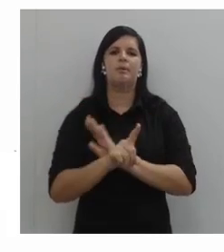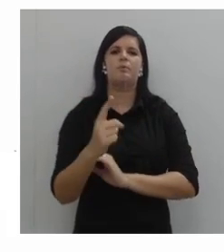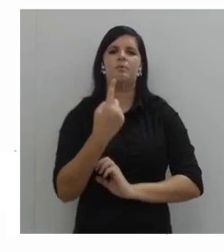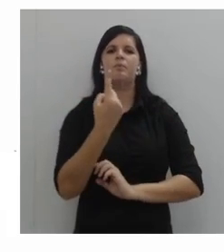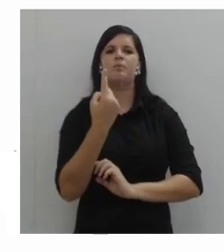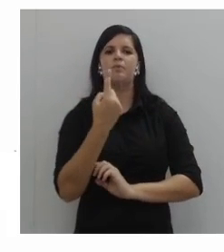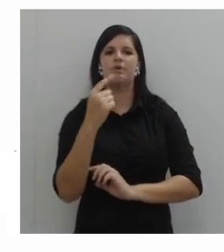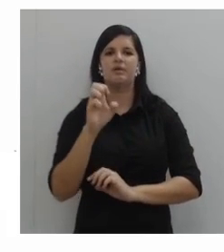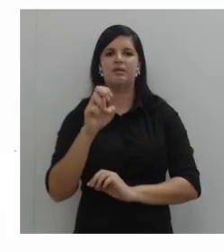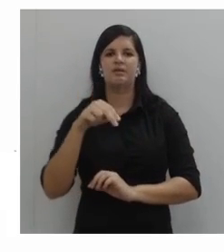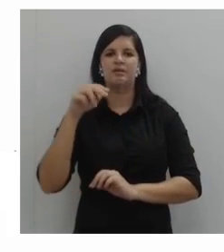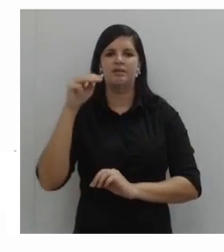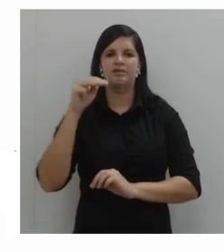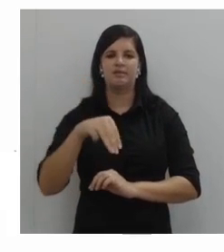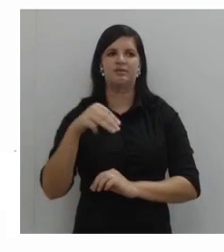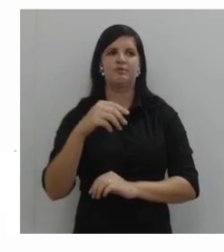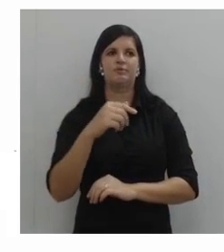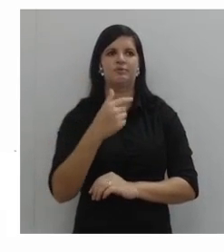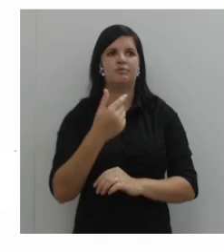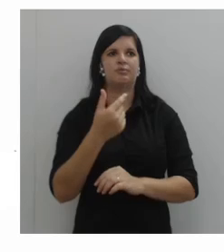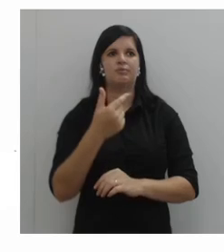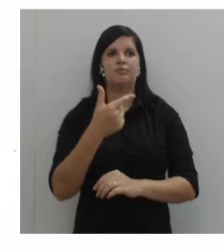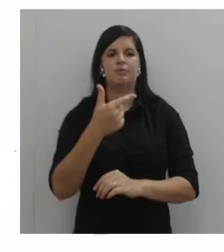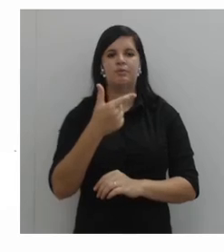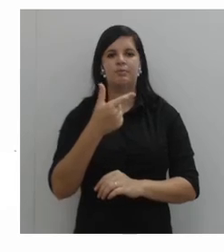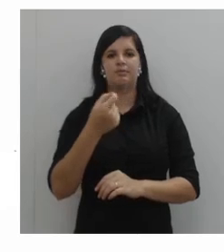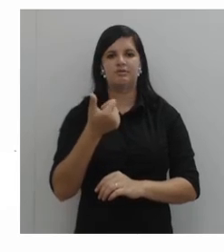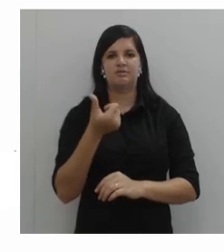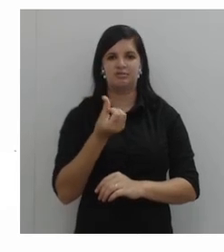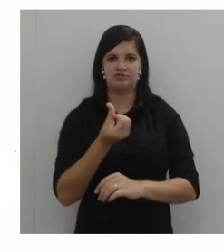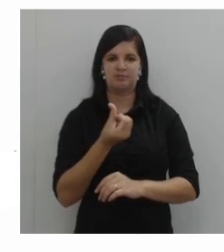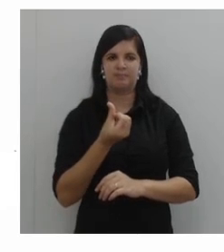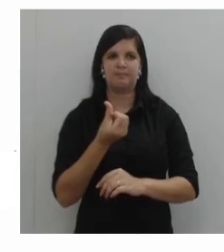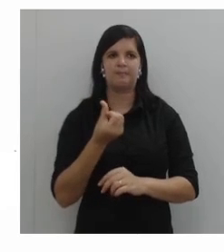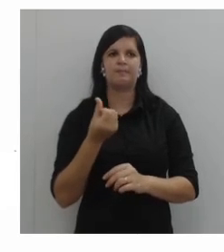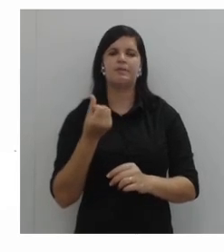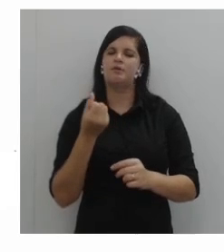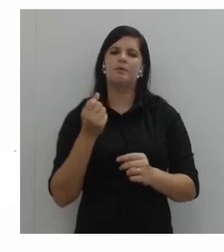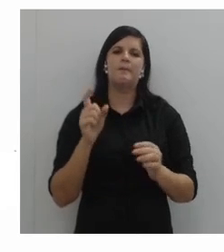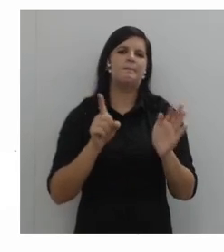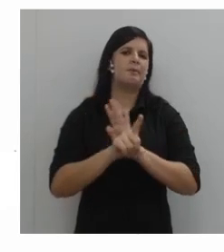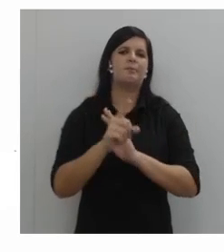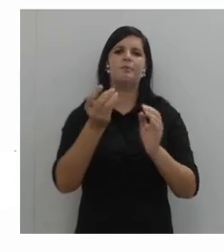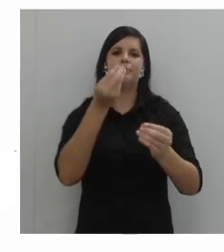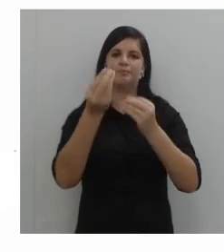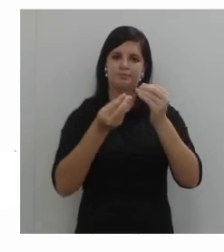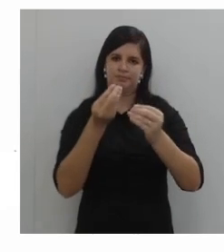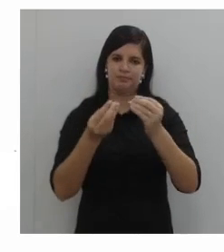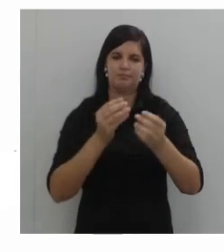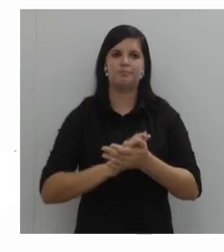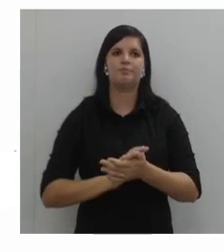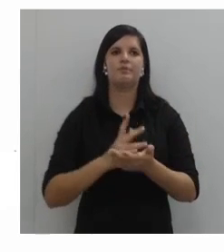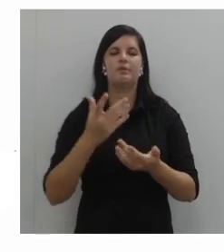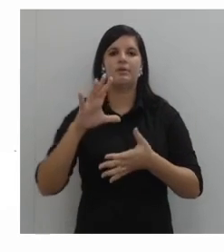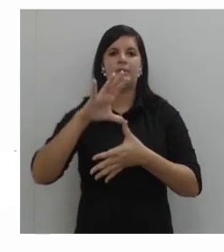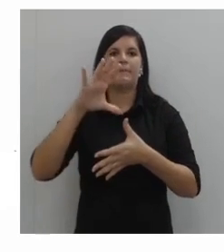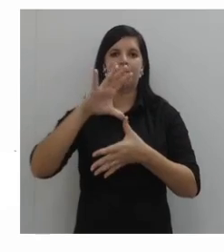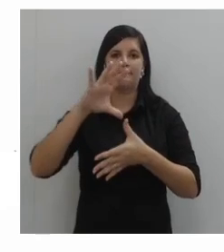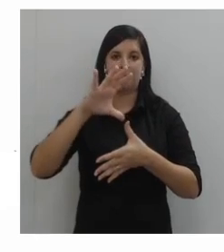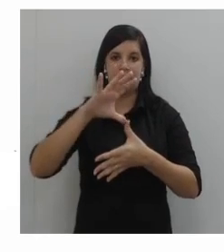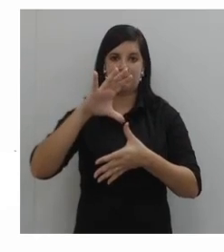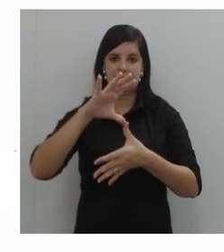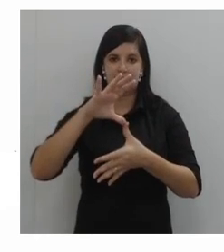foi do Enem PPL de 2016. O que diz o enunciado dessa questão? Em um